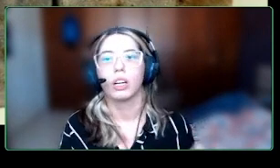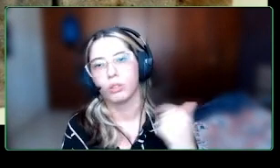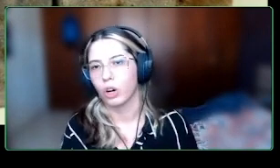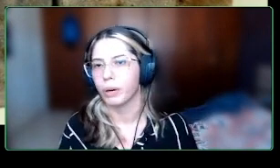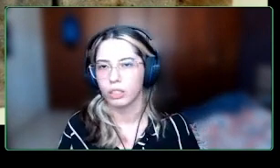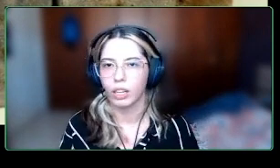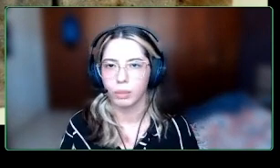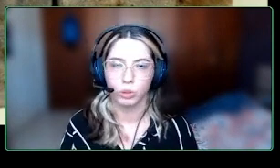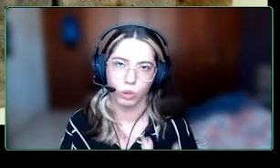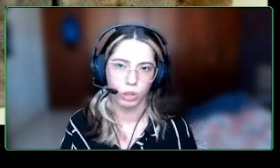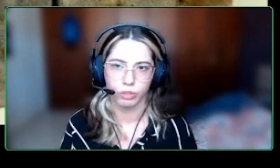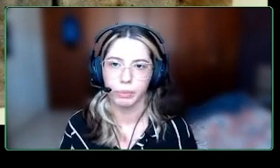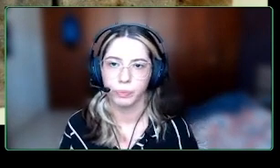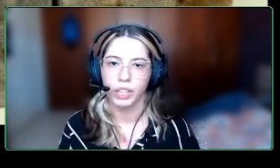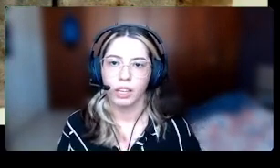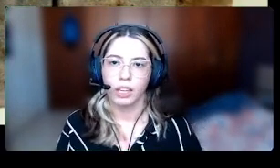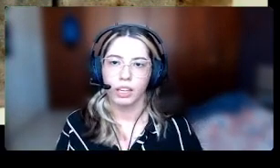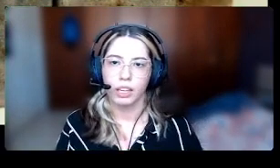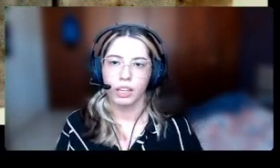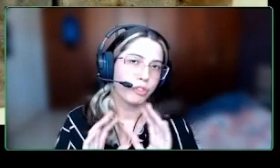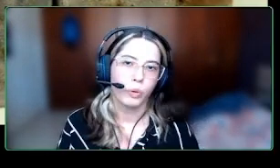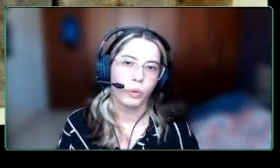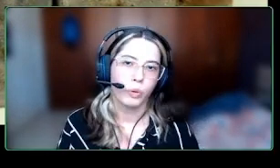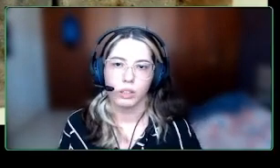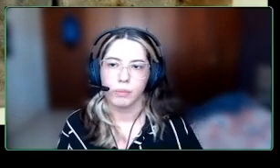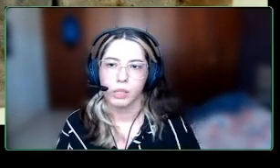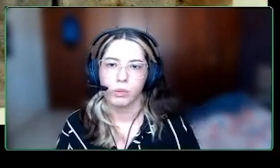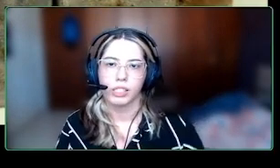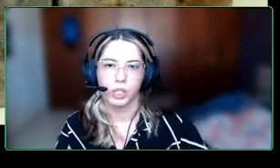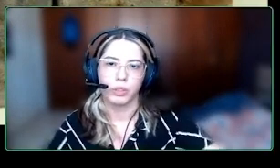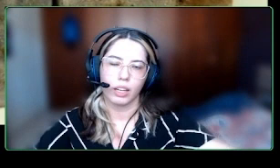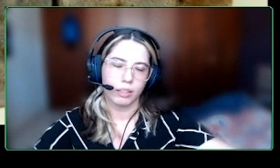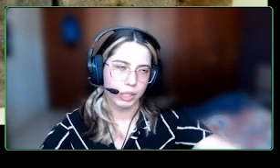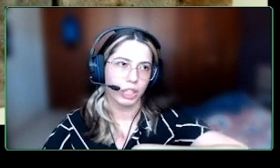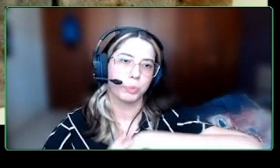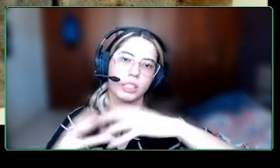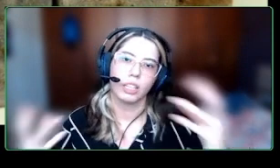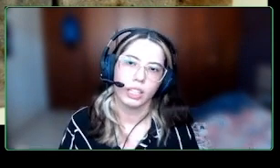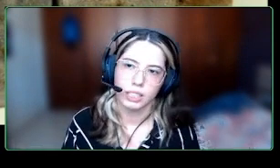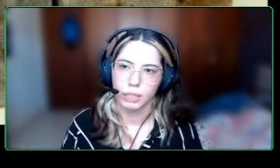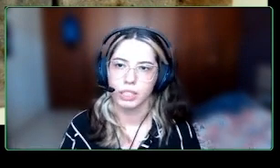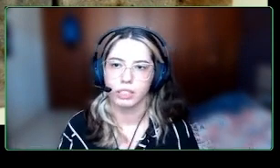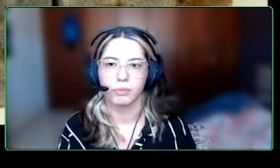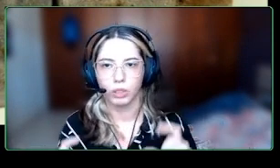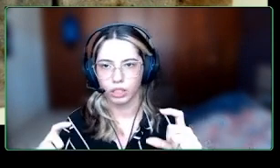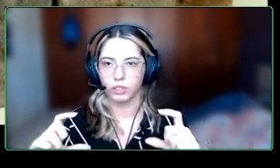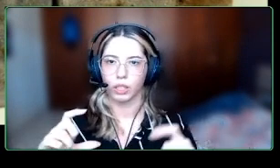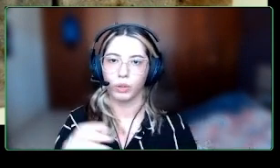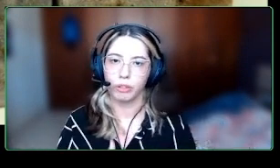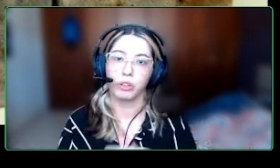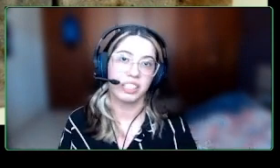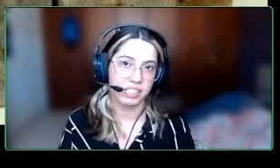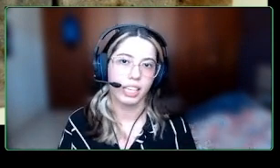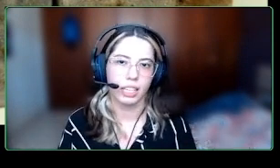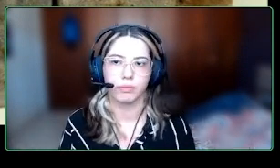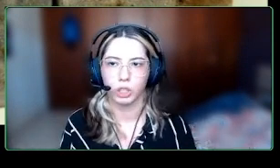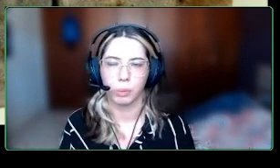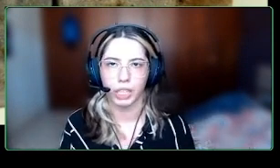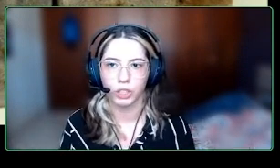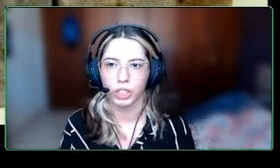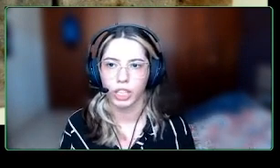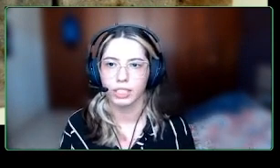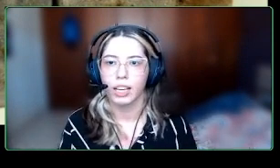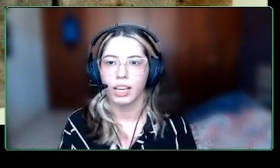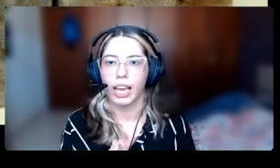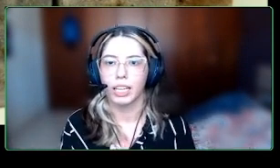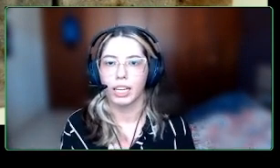melhor do que comparando com a Libitus ou a Louro Vermelho. Mas não foi ruim. Então, assim, mesmo que a disposição dessas lâminas na altura transversal influencie essas propriedades